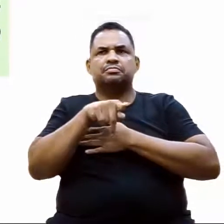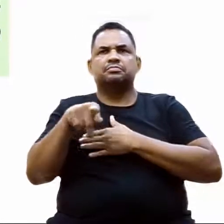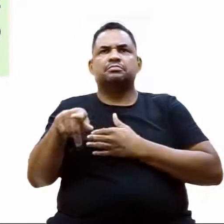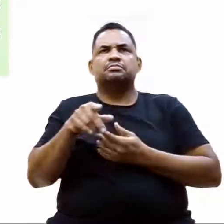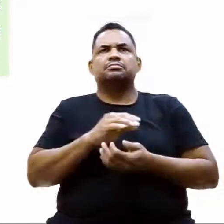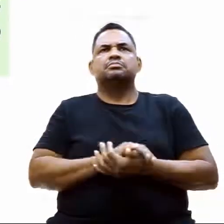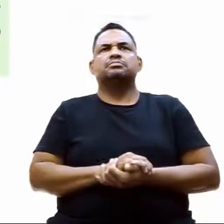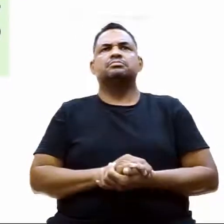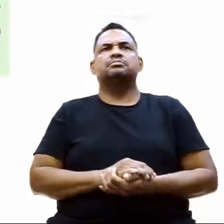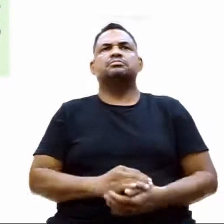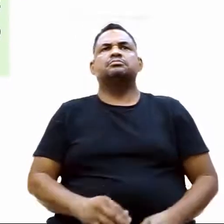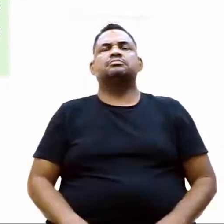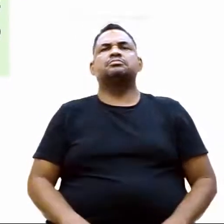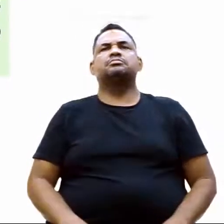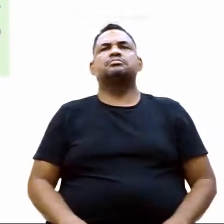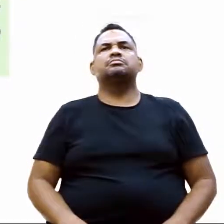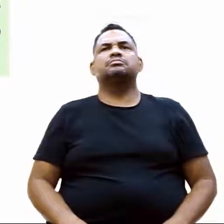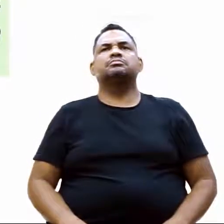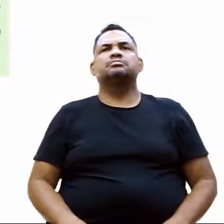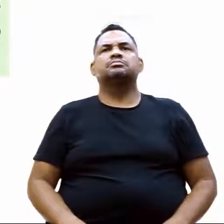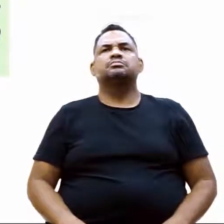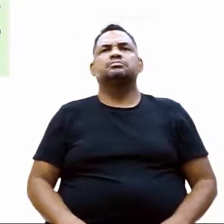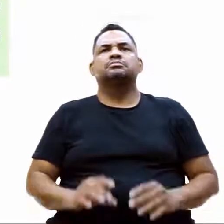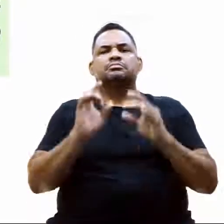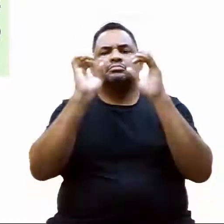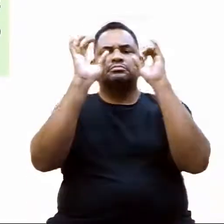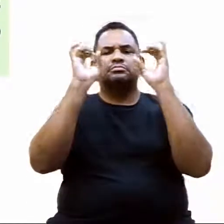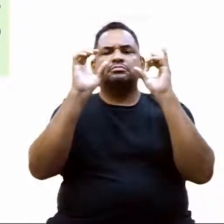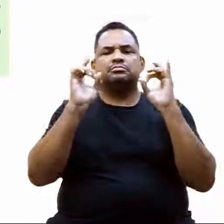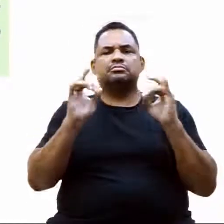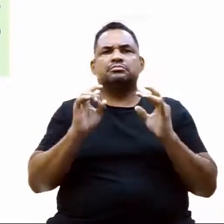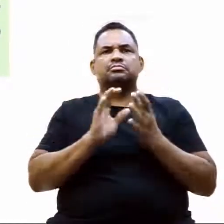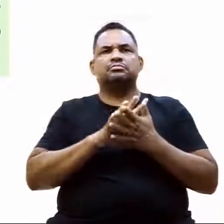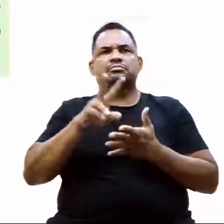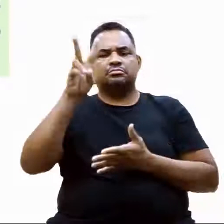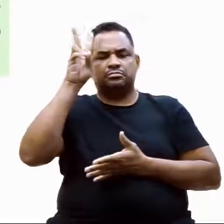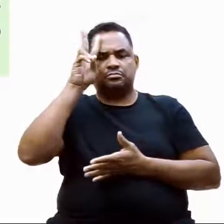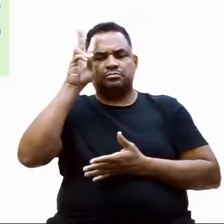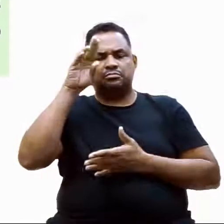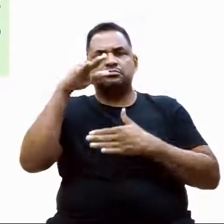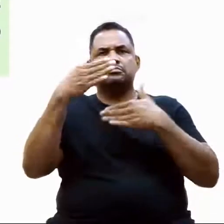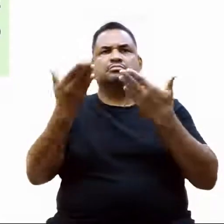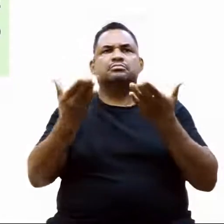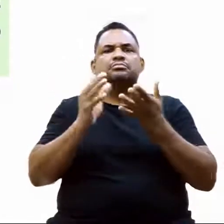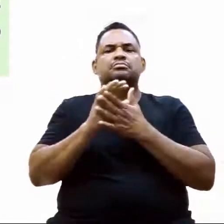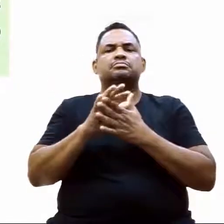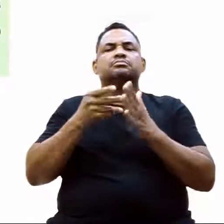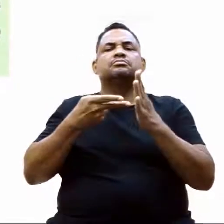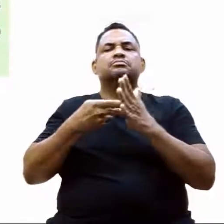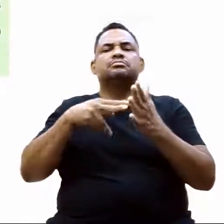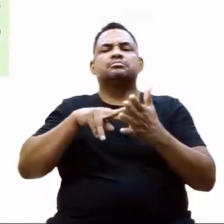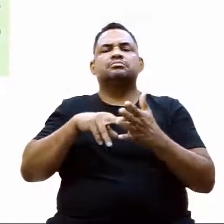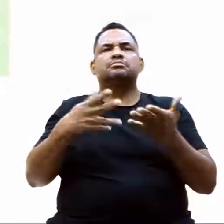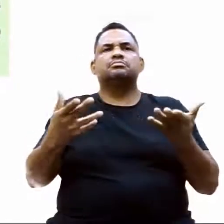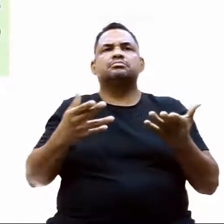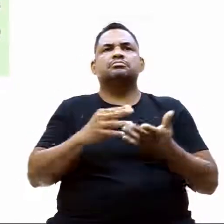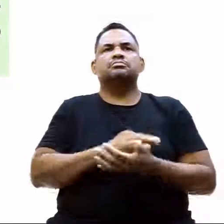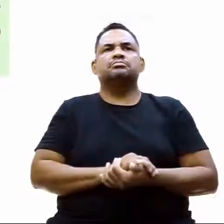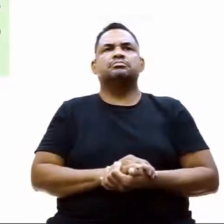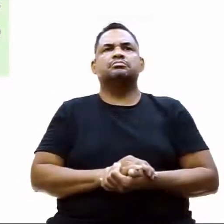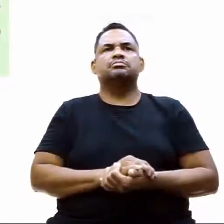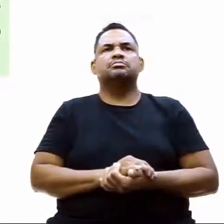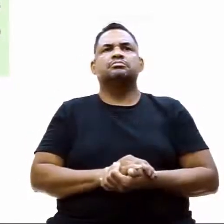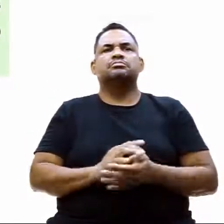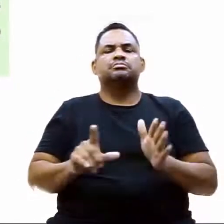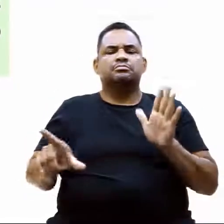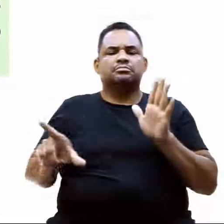Sendo assim, vamos detalhar historicamente o que significa a lei